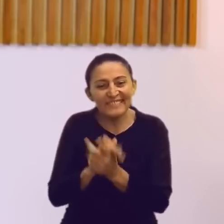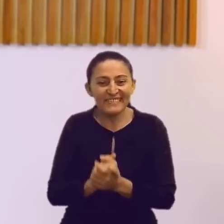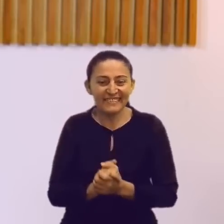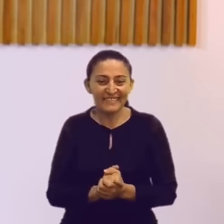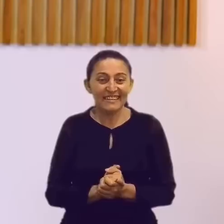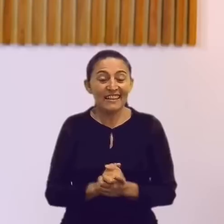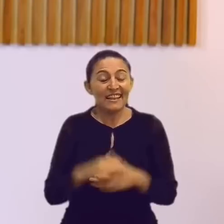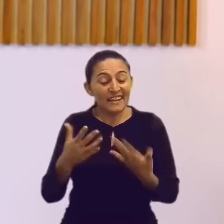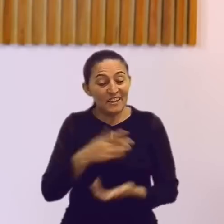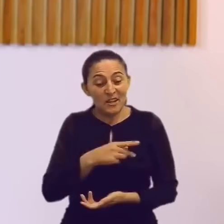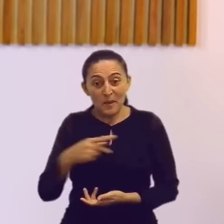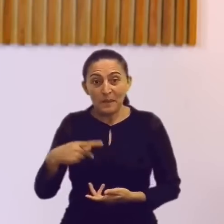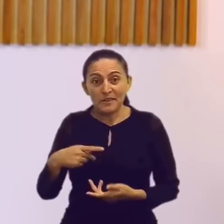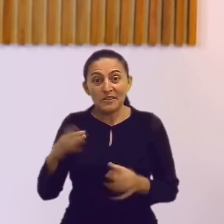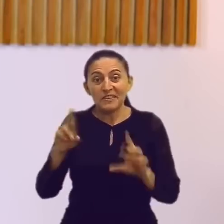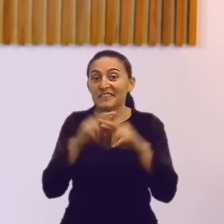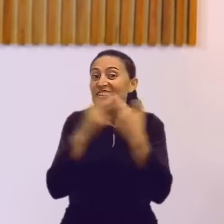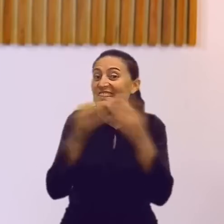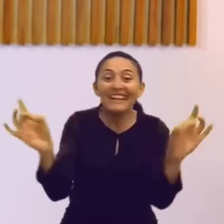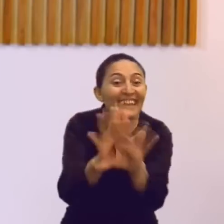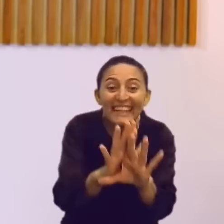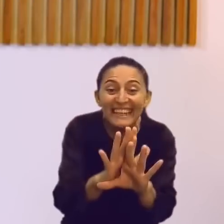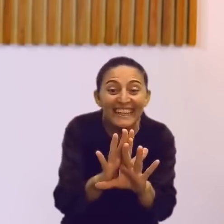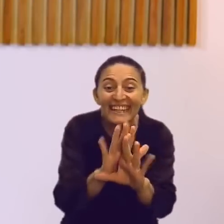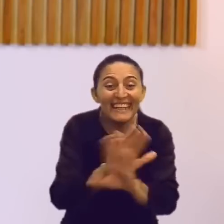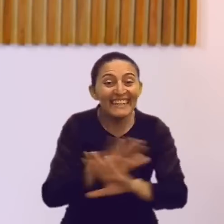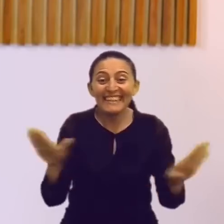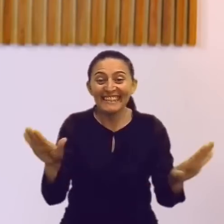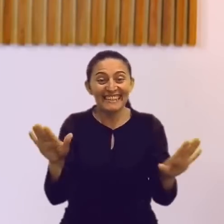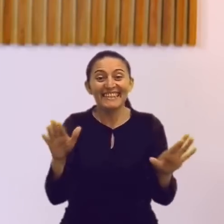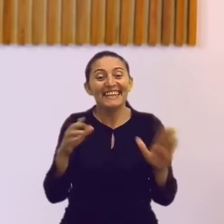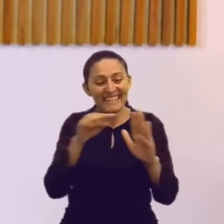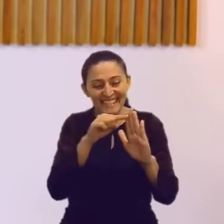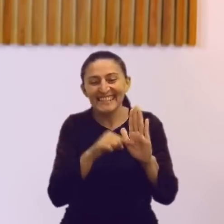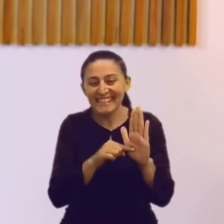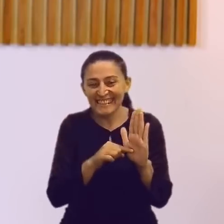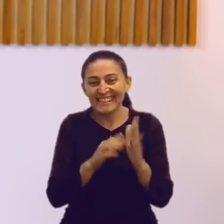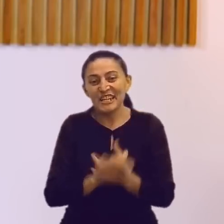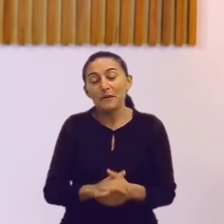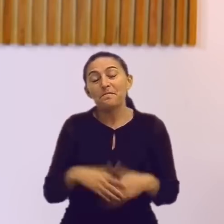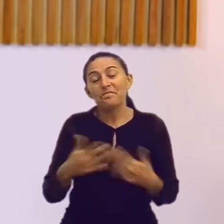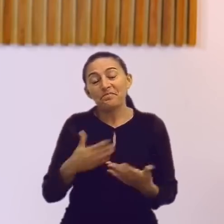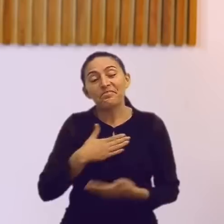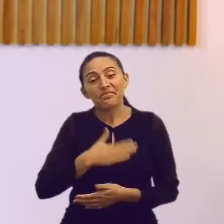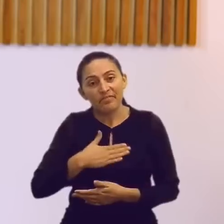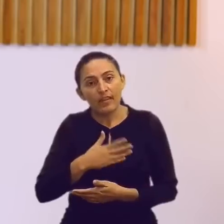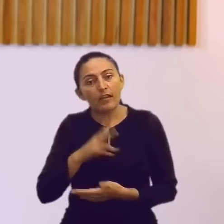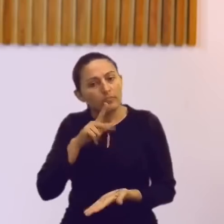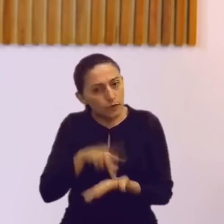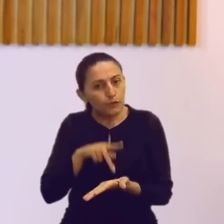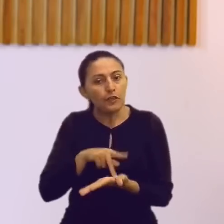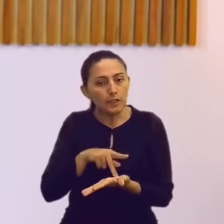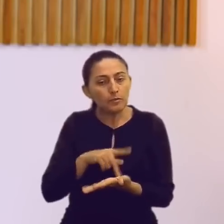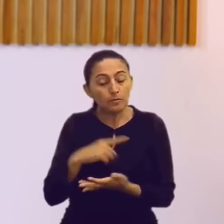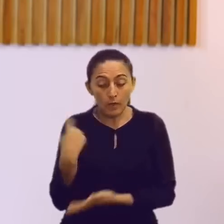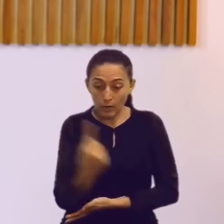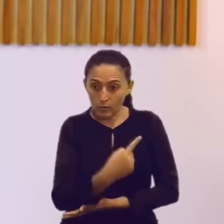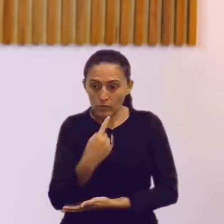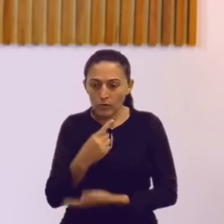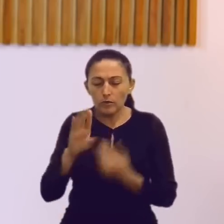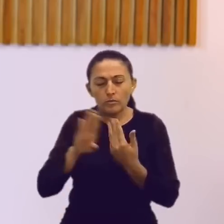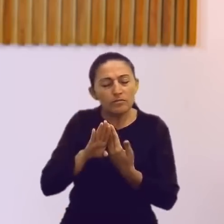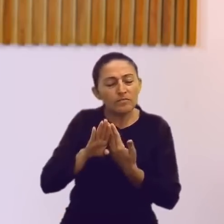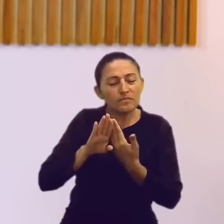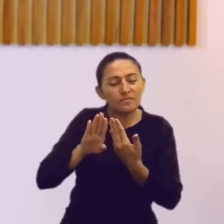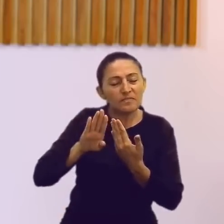pastor disse, então a nossa reunião está terminada. Esse era o ponto. Queridos, de fato, quando nós nos distanciamos de